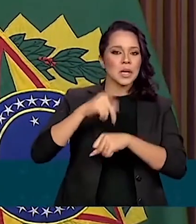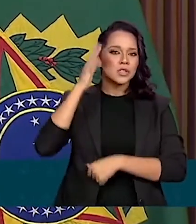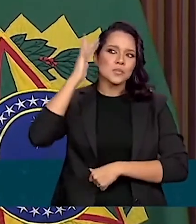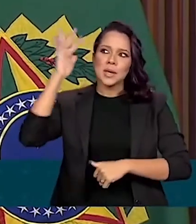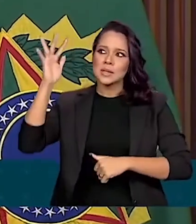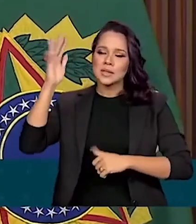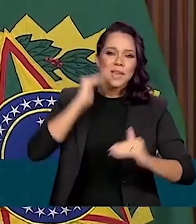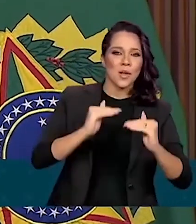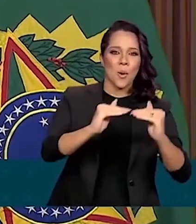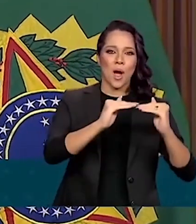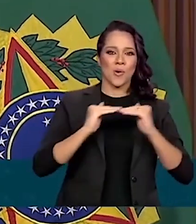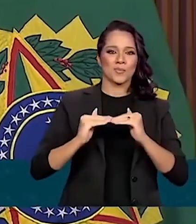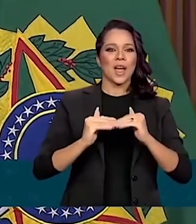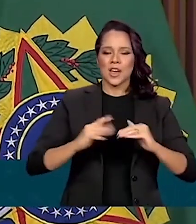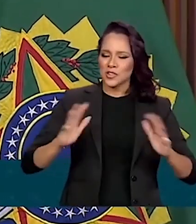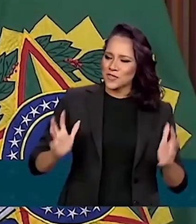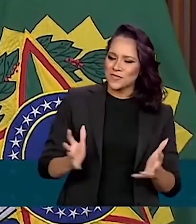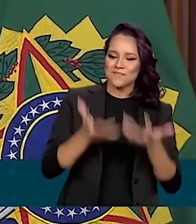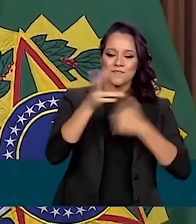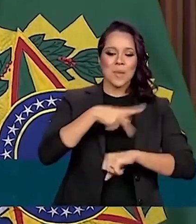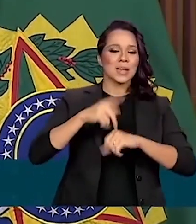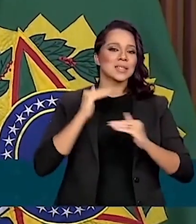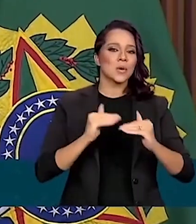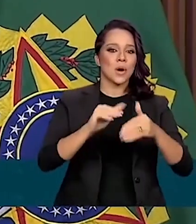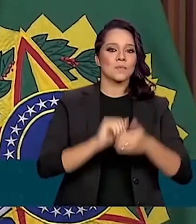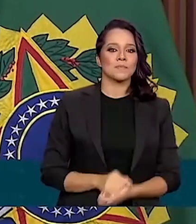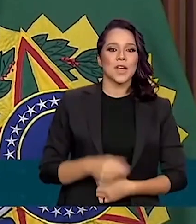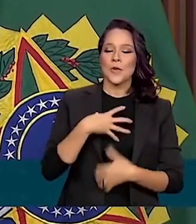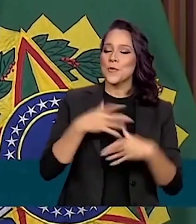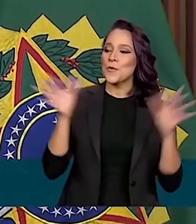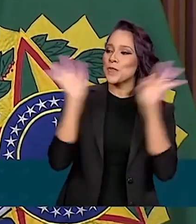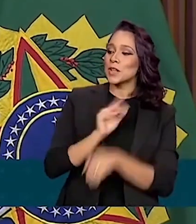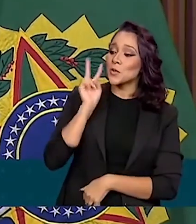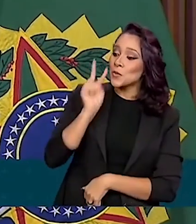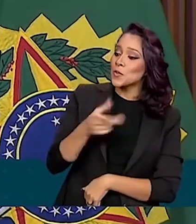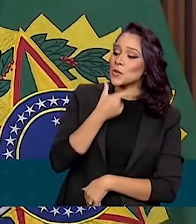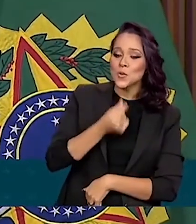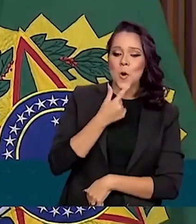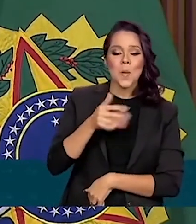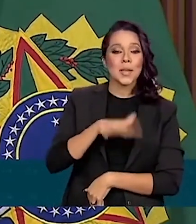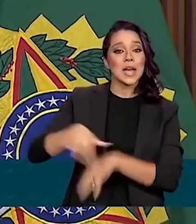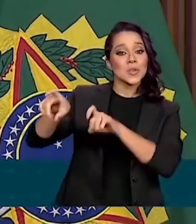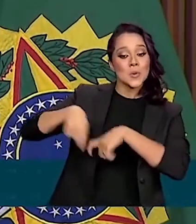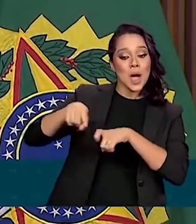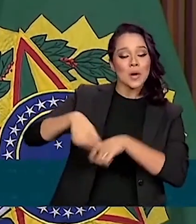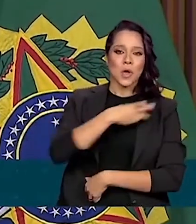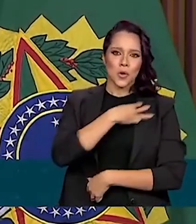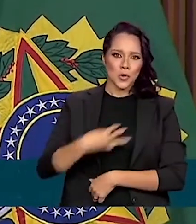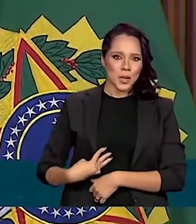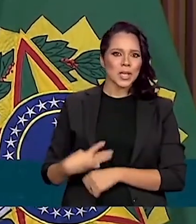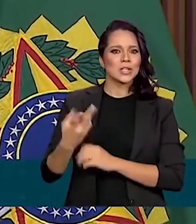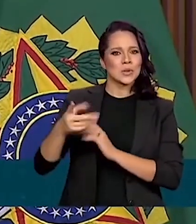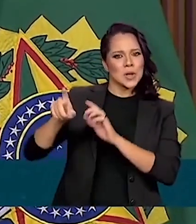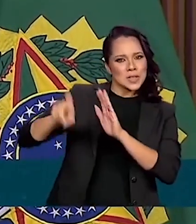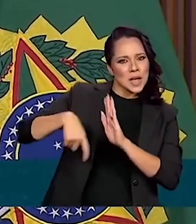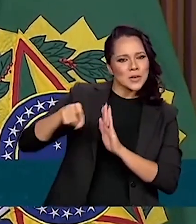igual, a gente construa igual. Eu fico muito feliz quando eu vejo um homem do agronegócio como ministro da Agricultura,